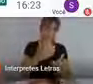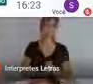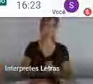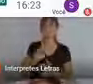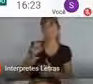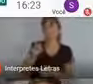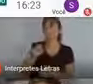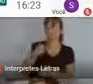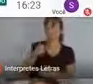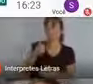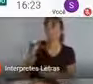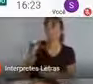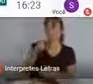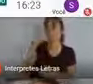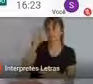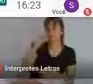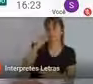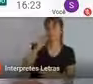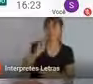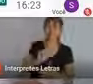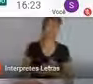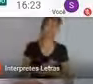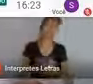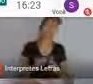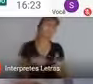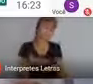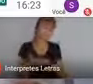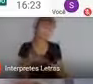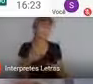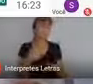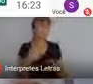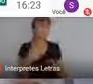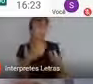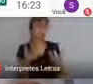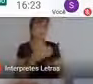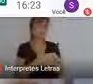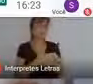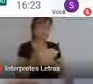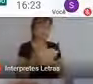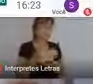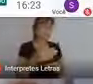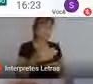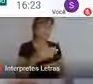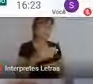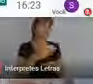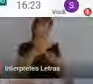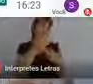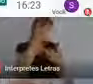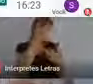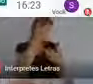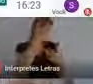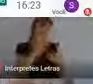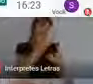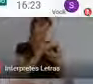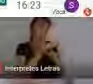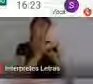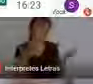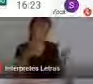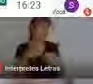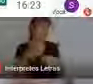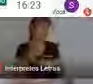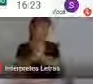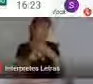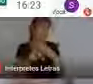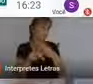Estamos ouvindo, sim. Então, eu gostaria de iniciar minha fala agradecendo ao convite do professor